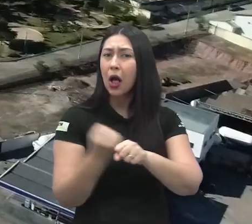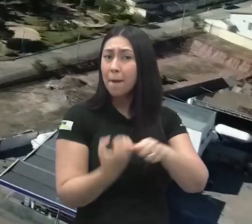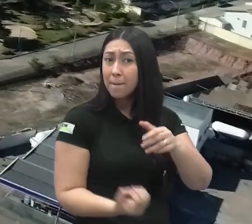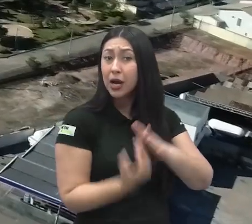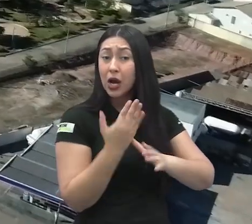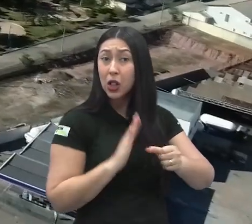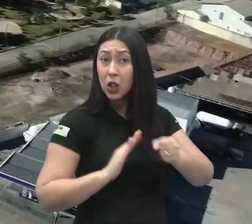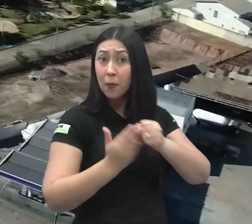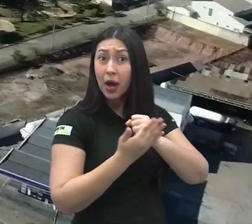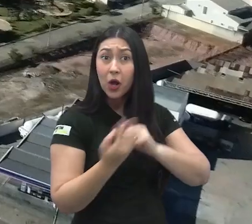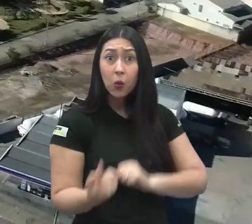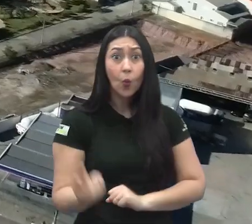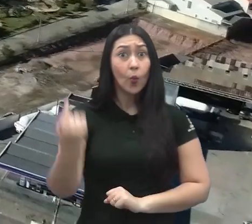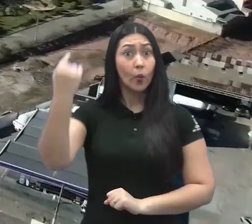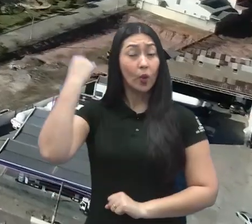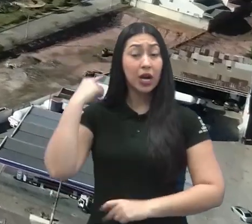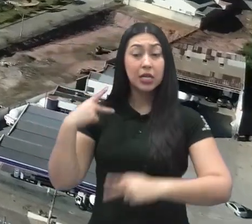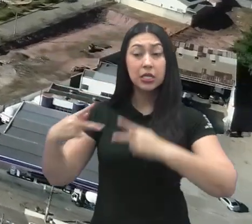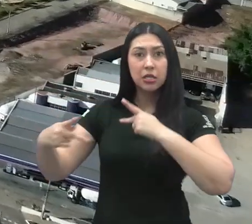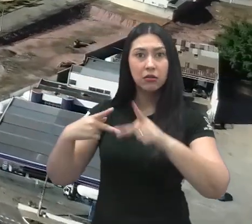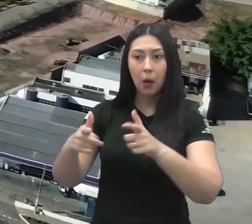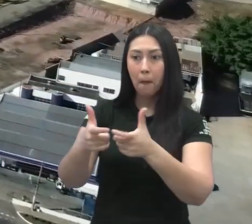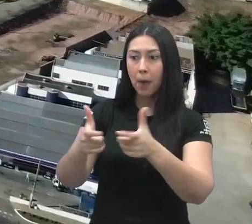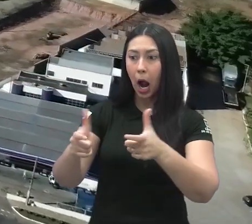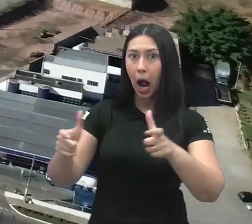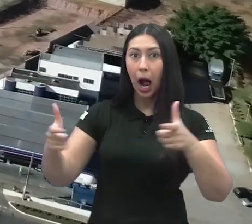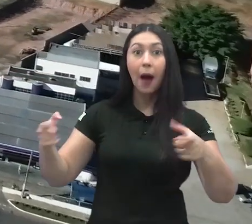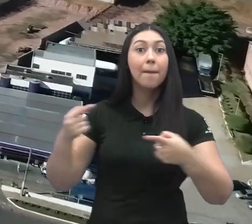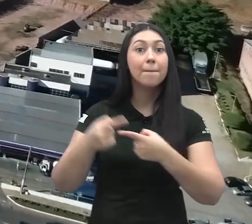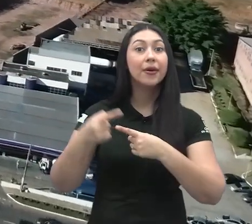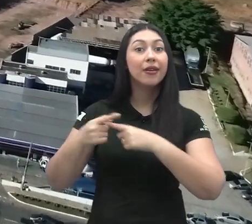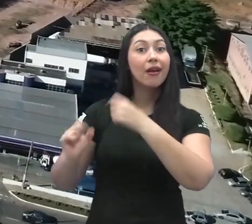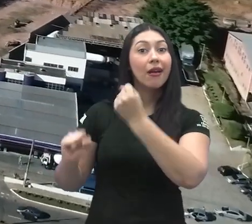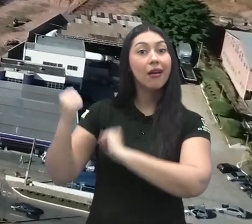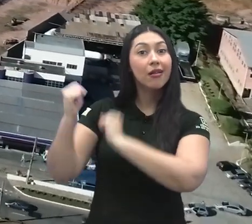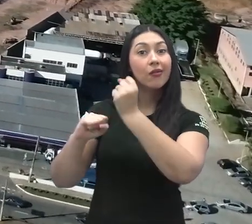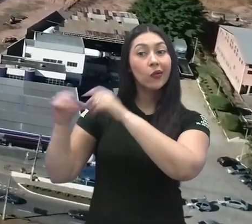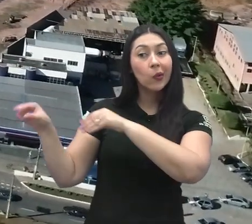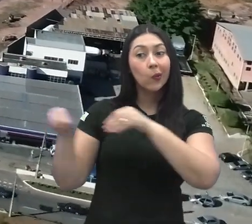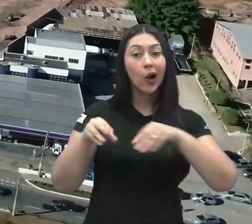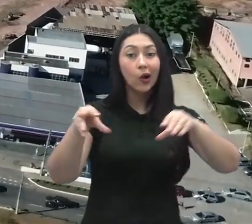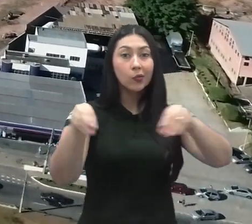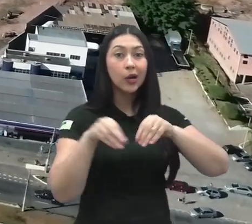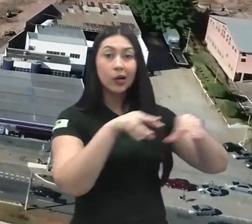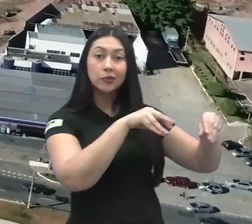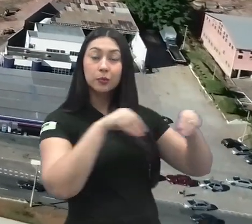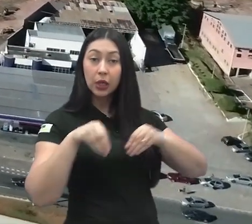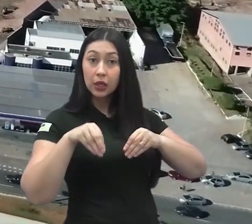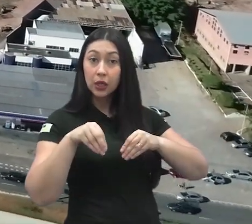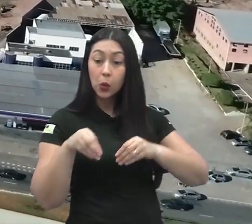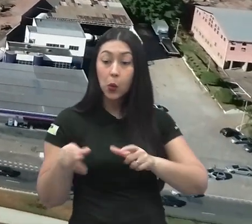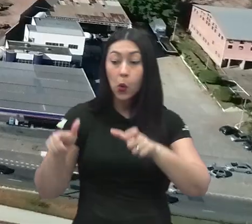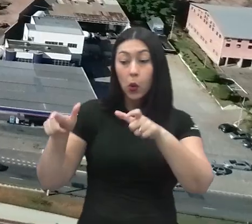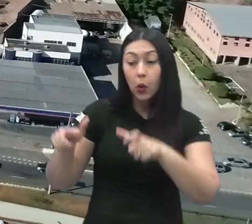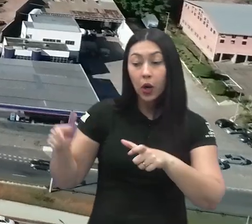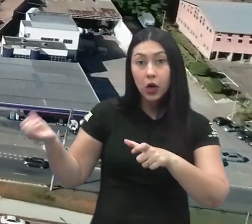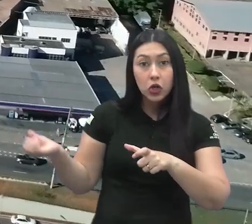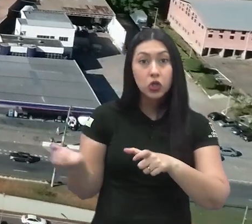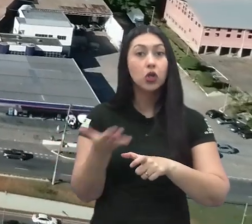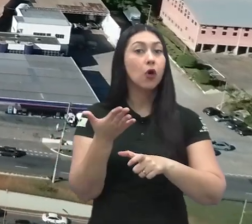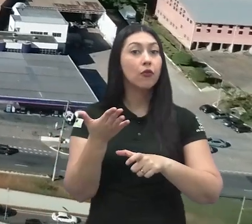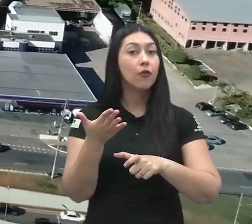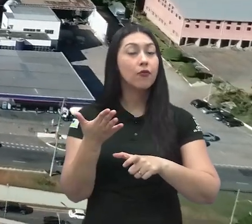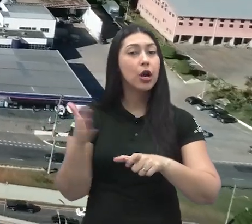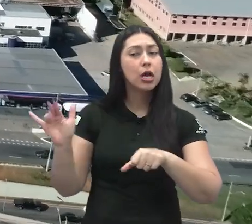bairro. Na época, São José crescia rapidamente com a chegada de grandes indústrias. O novo